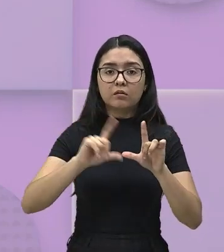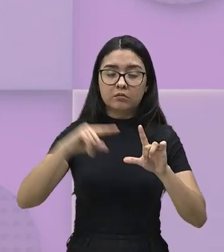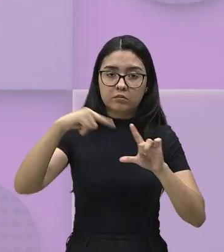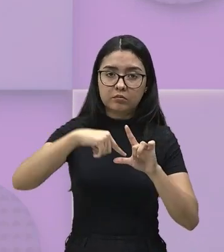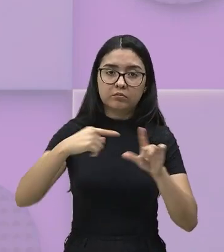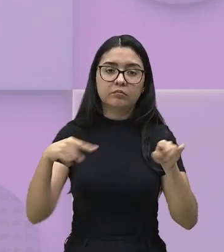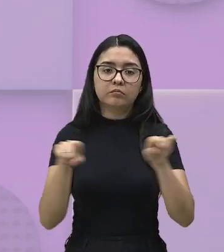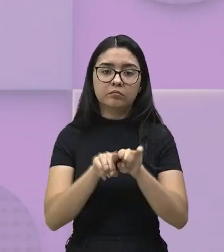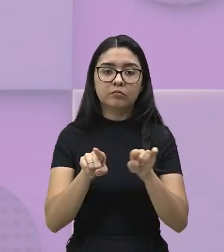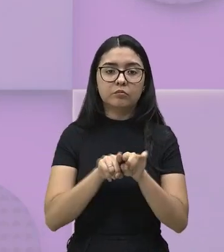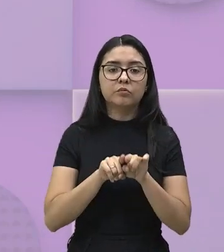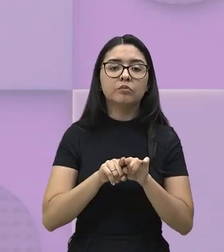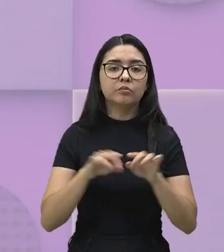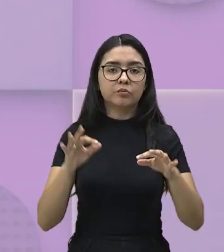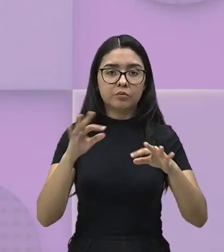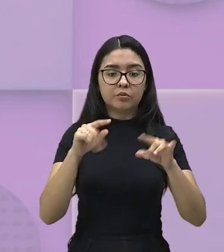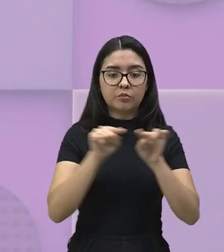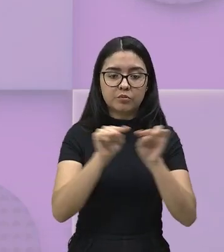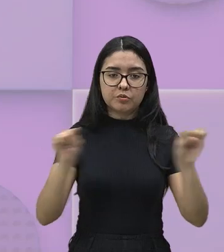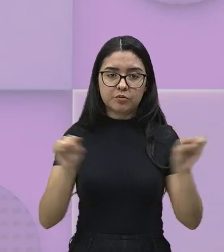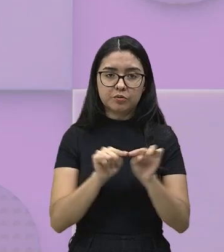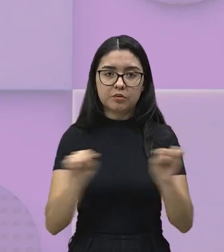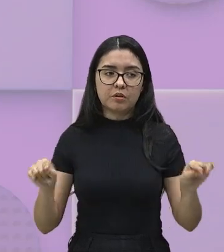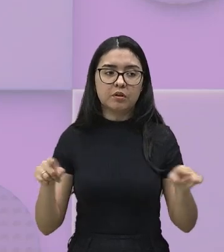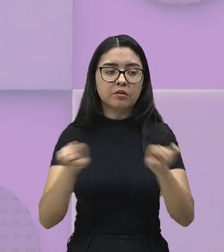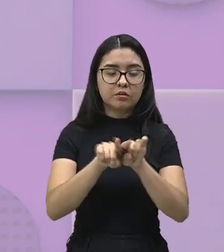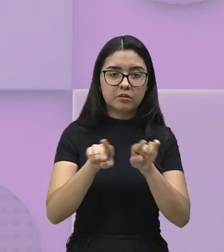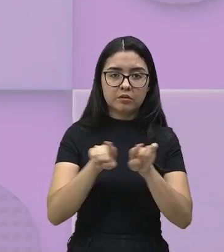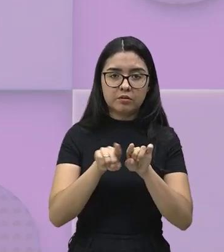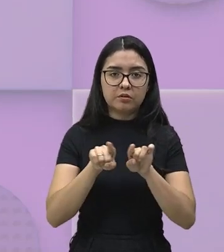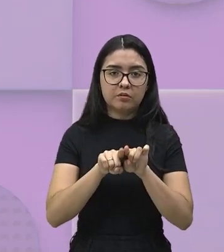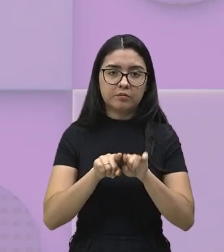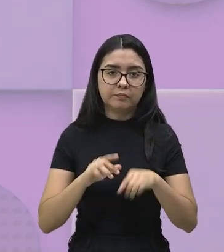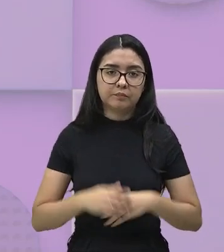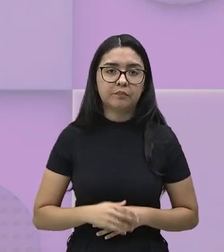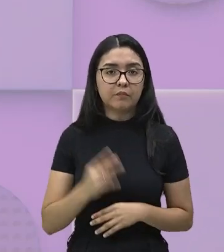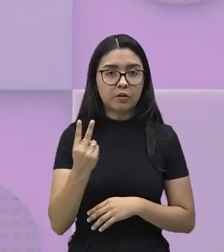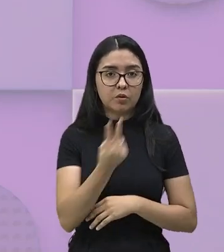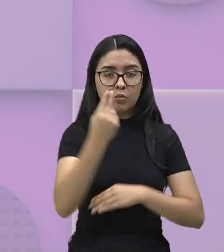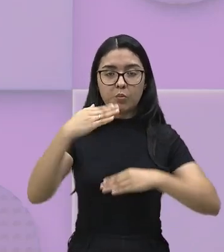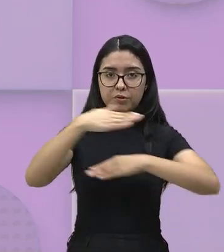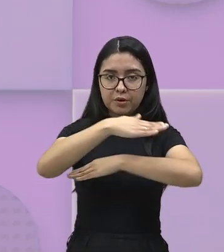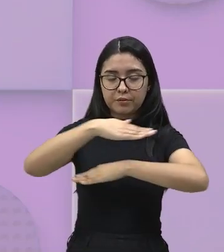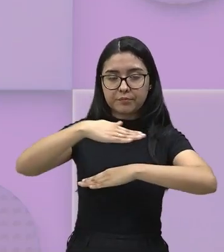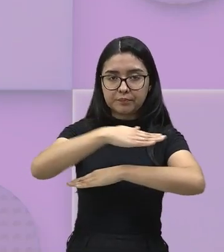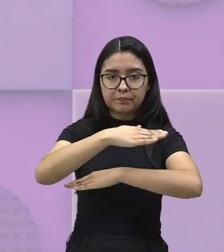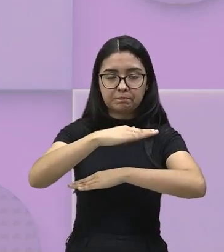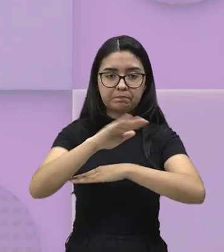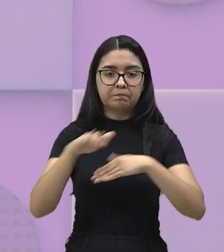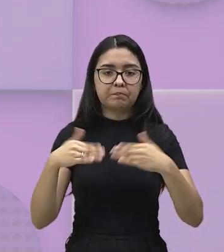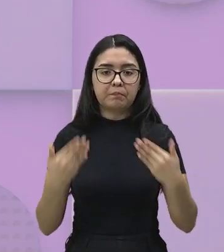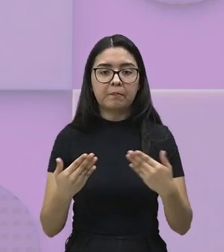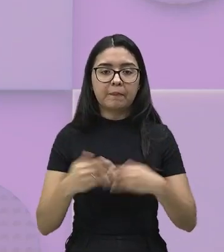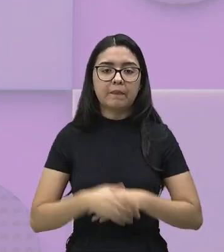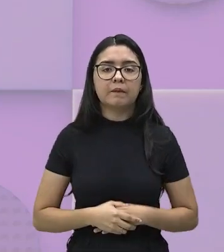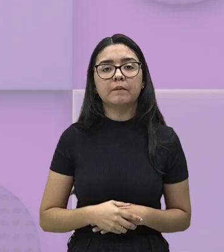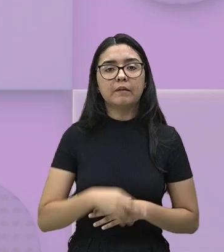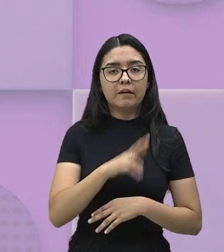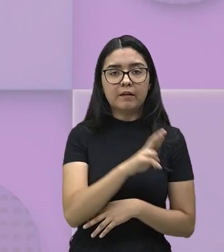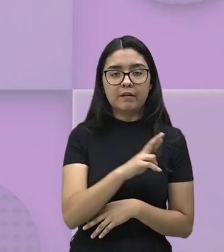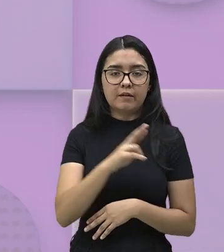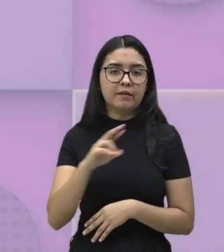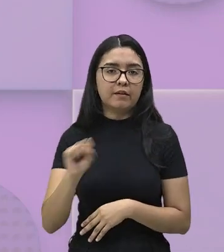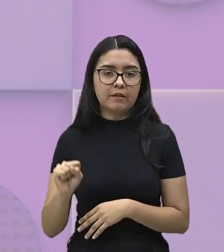mesmos lados, né, a distância entre duas retas paralelas. Então, tipo